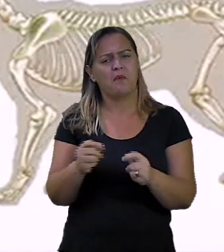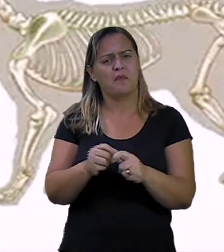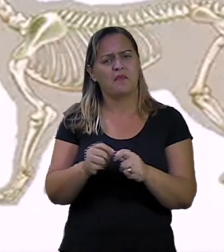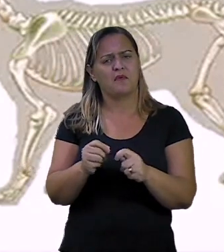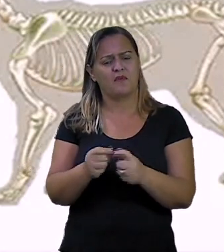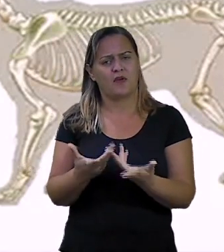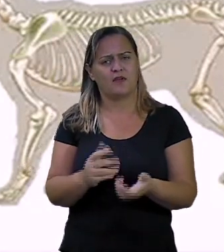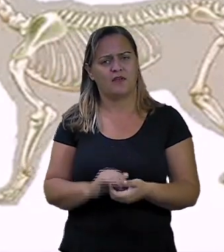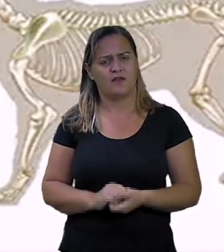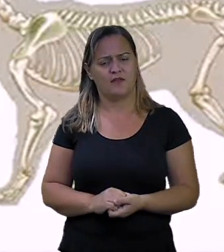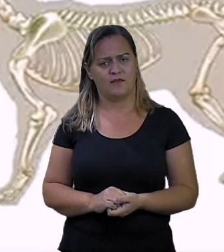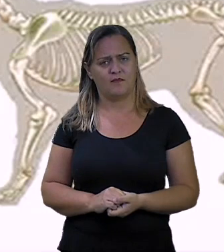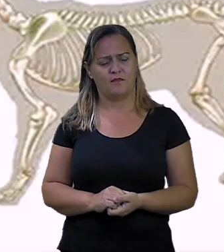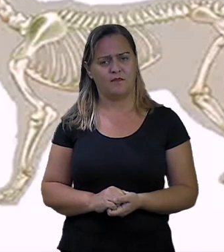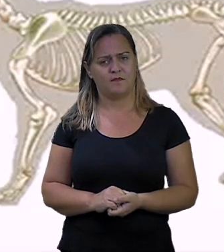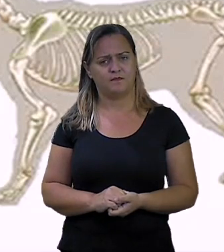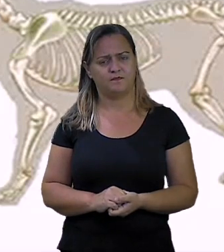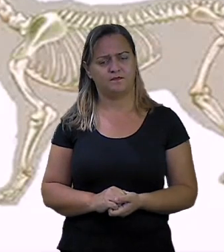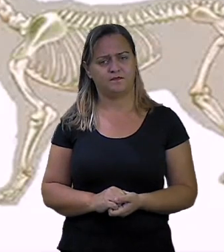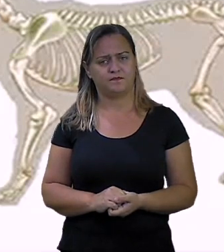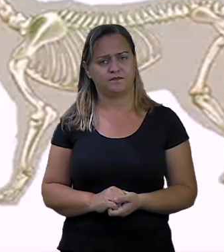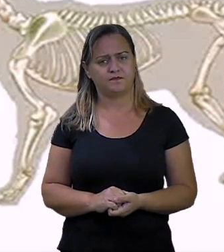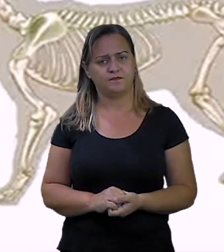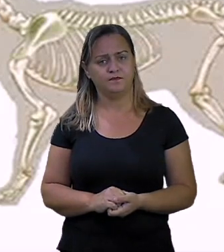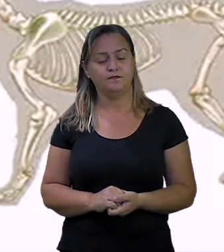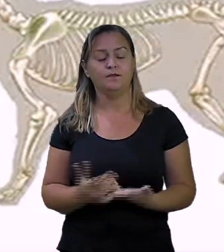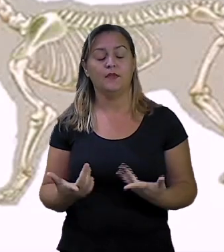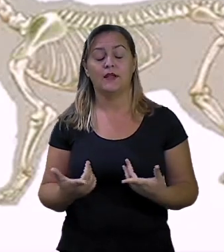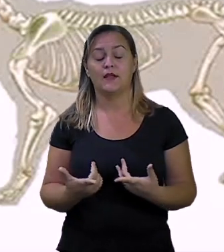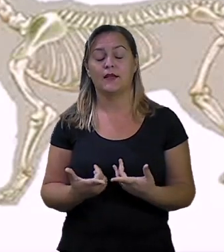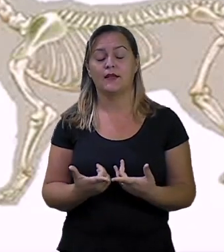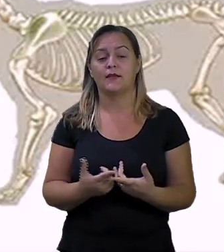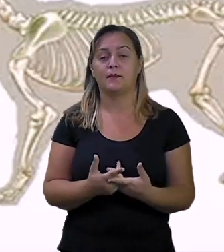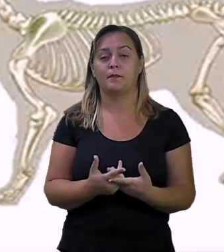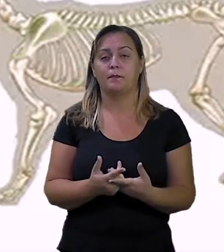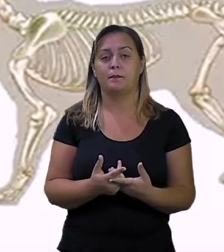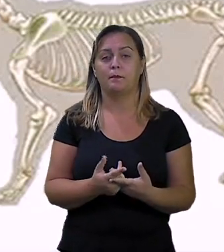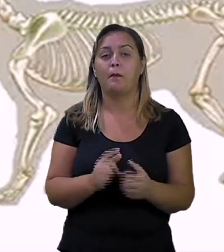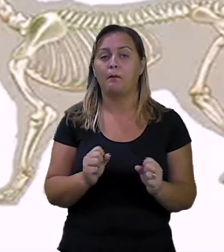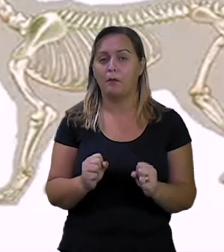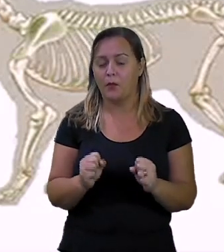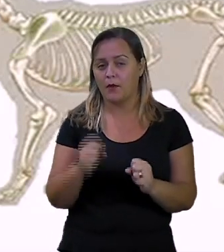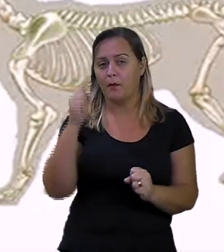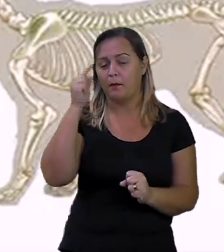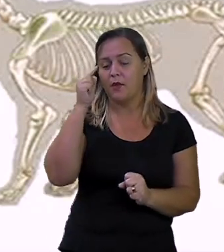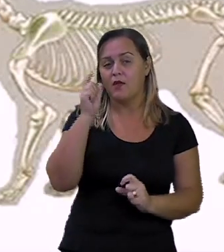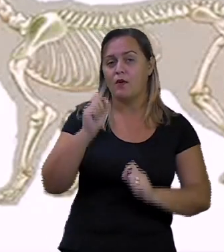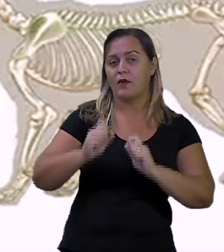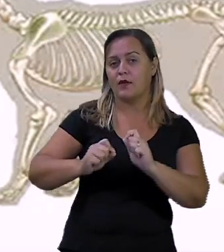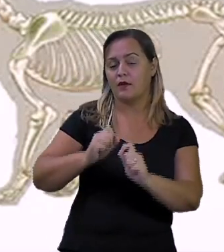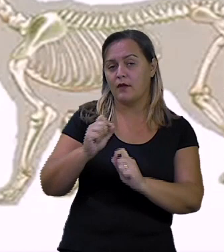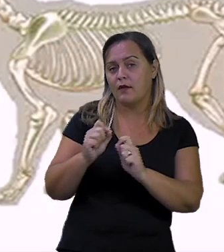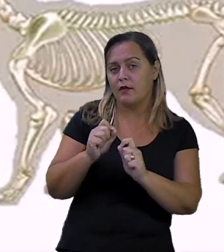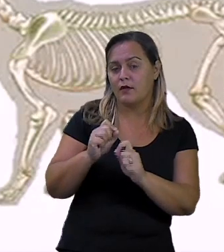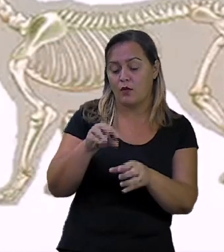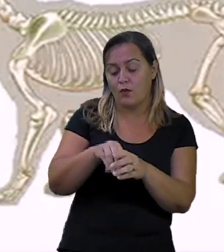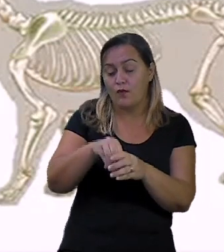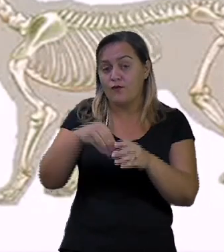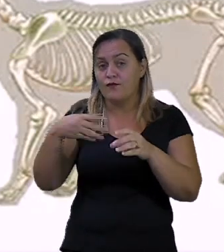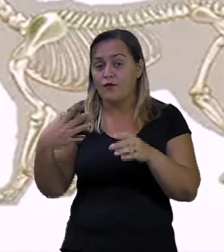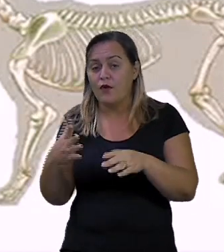externa bom além da proteção né ela também vai fazer com que esse animal